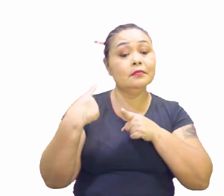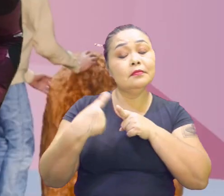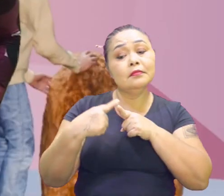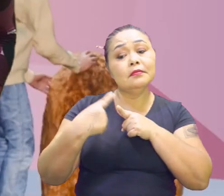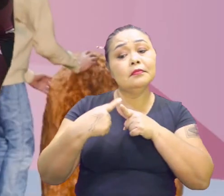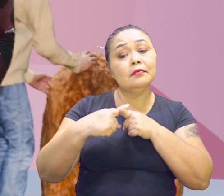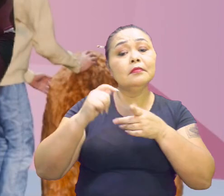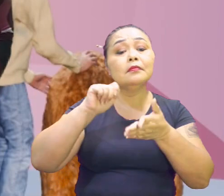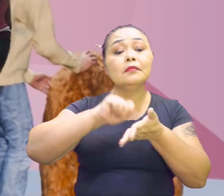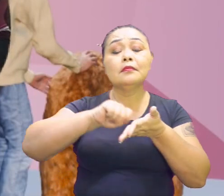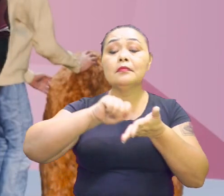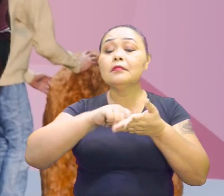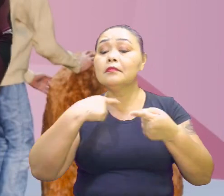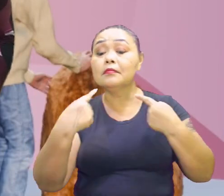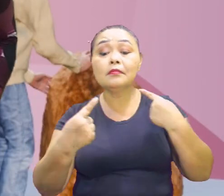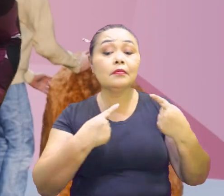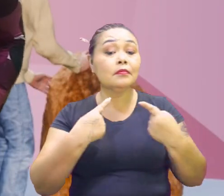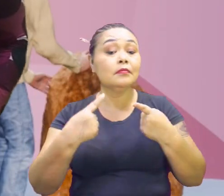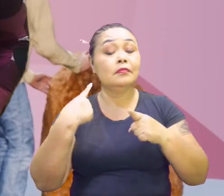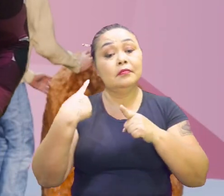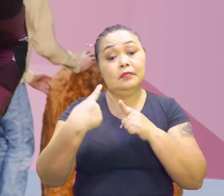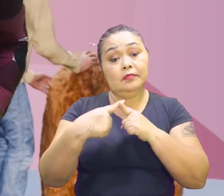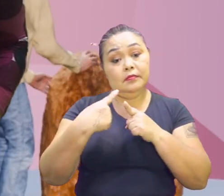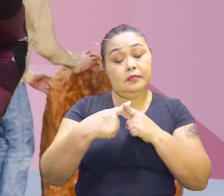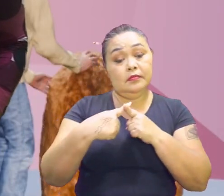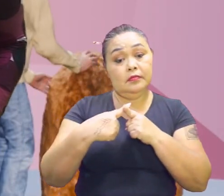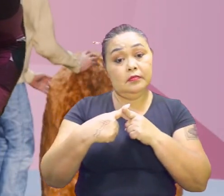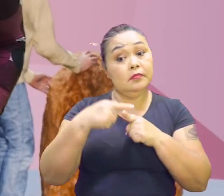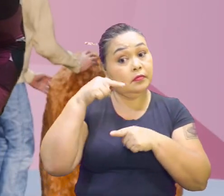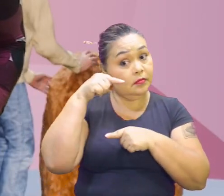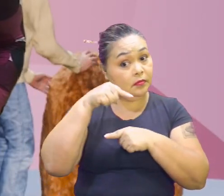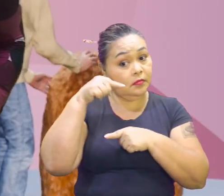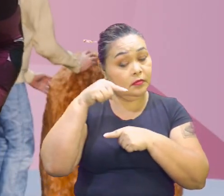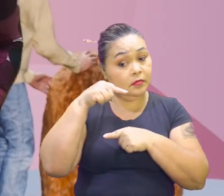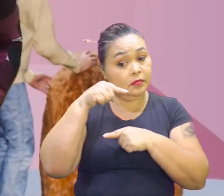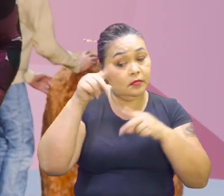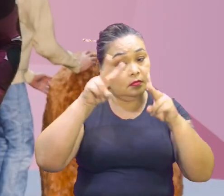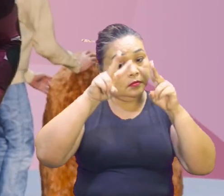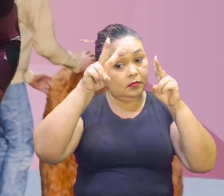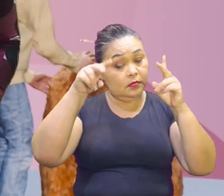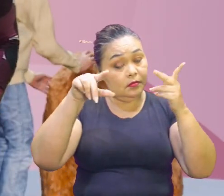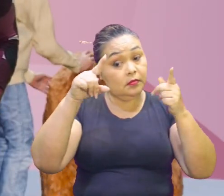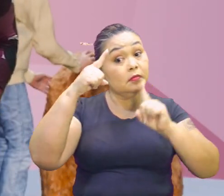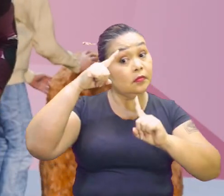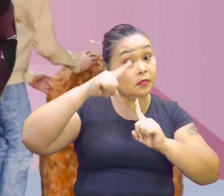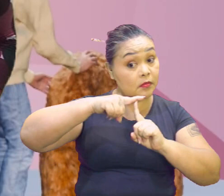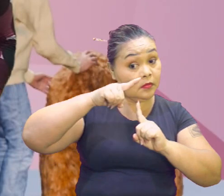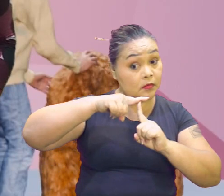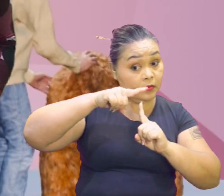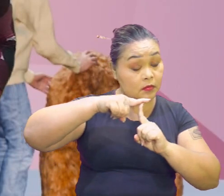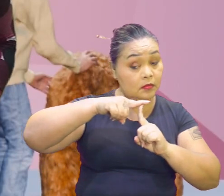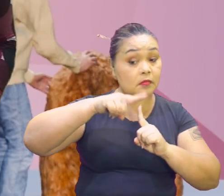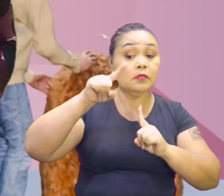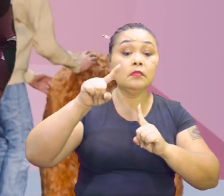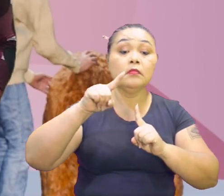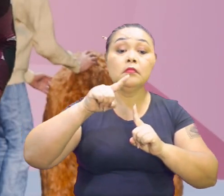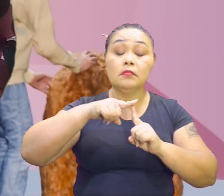texto dissertativo argumentativo? Porque é essa tipologia que